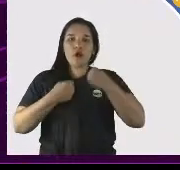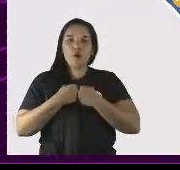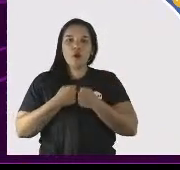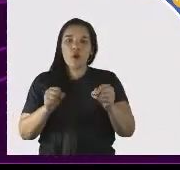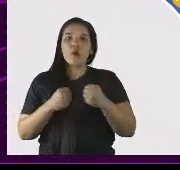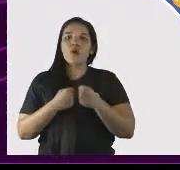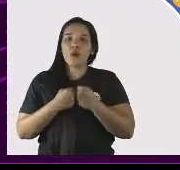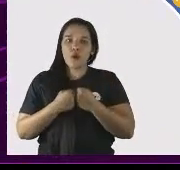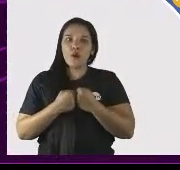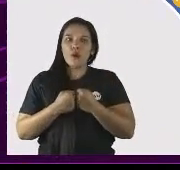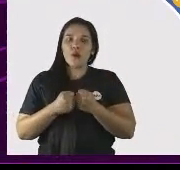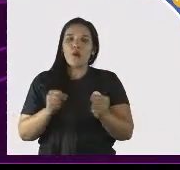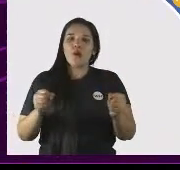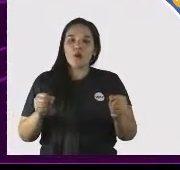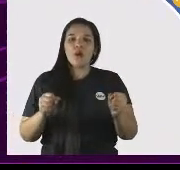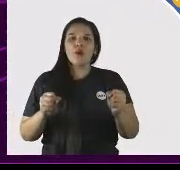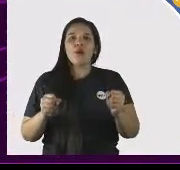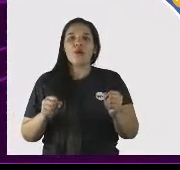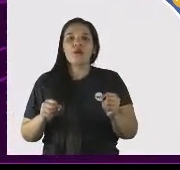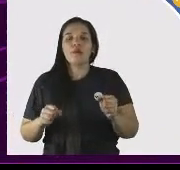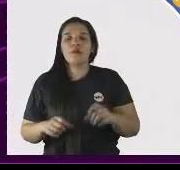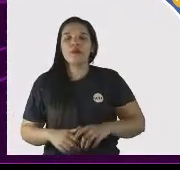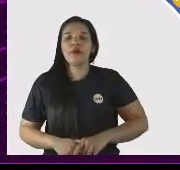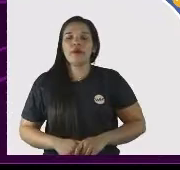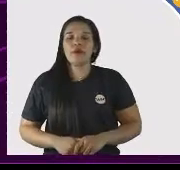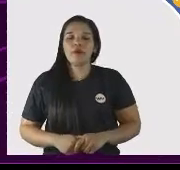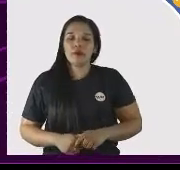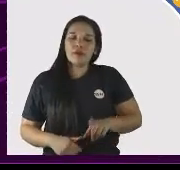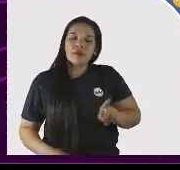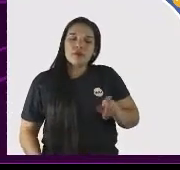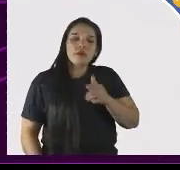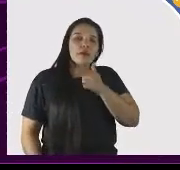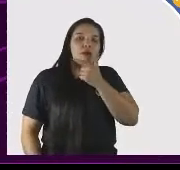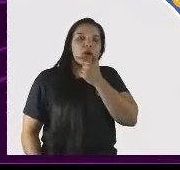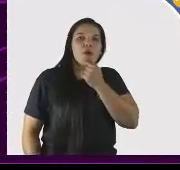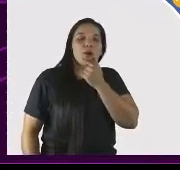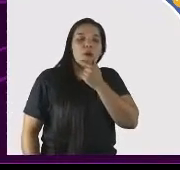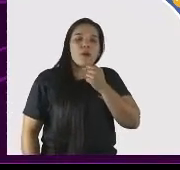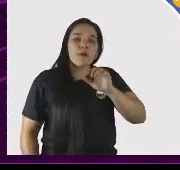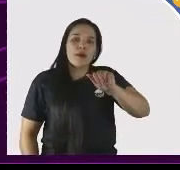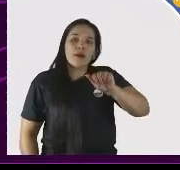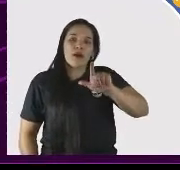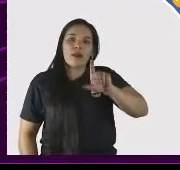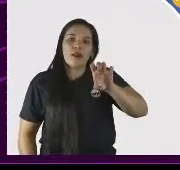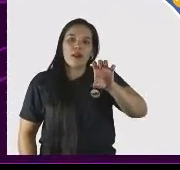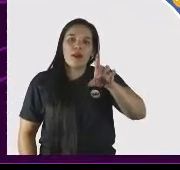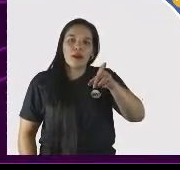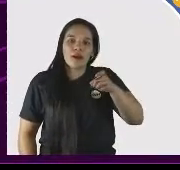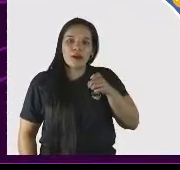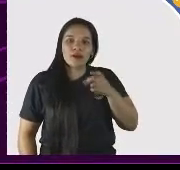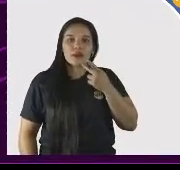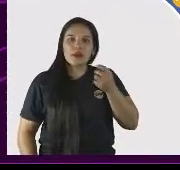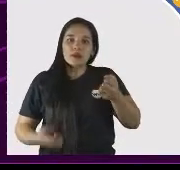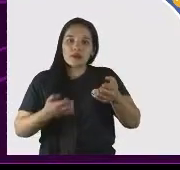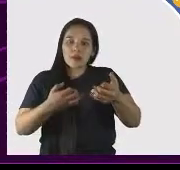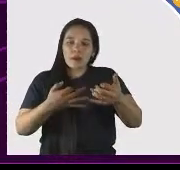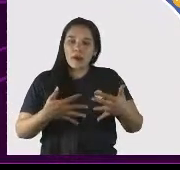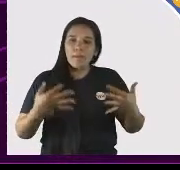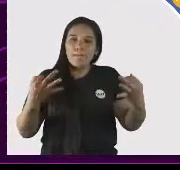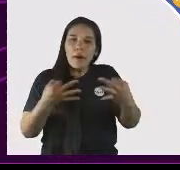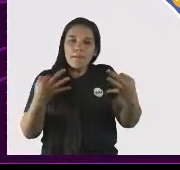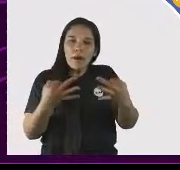para esse ano é o Alex falou da Ana fávia e perfeitamente